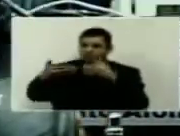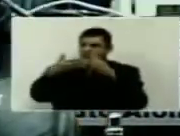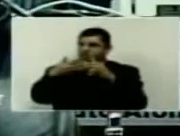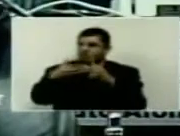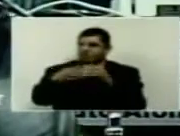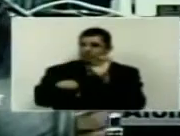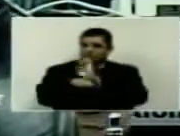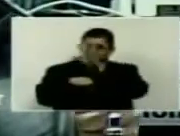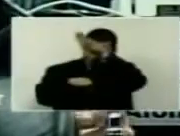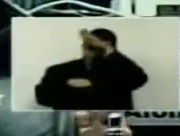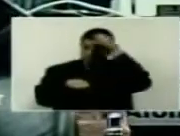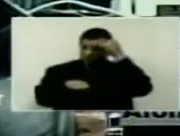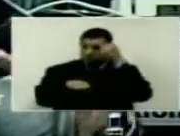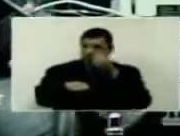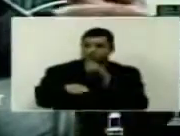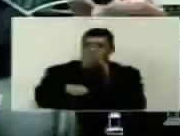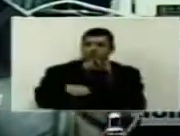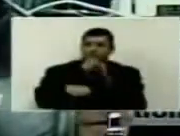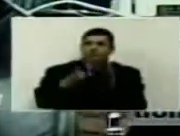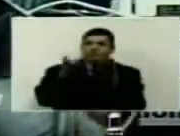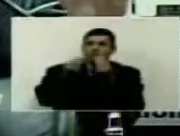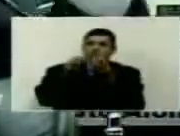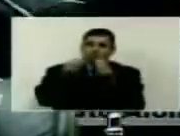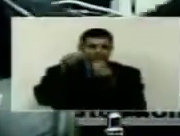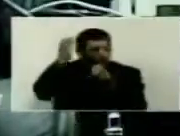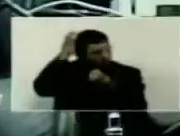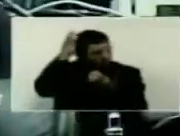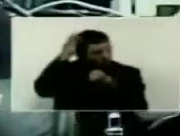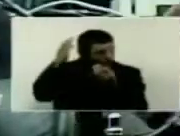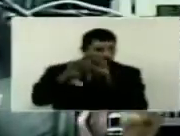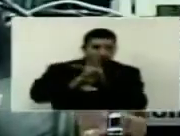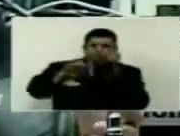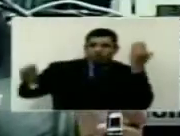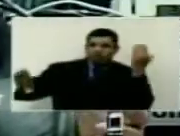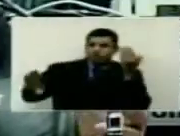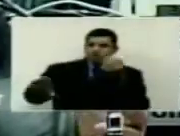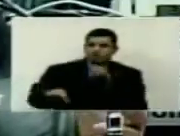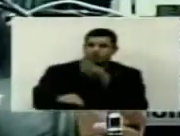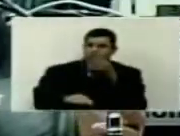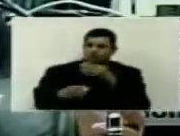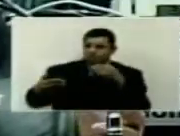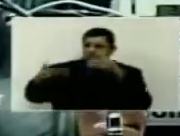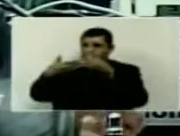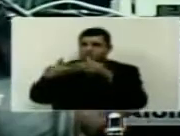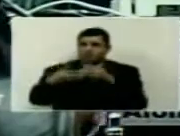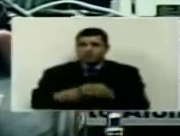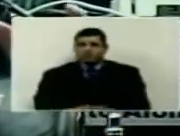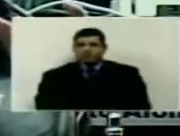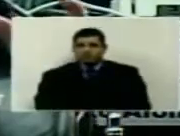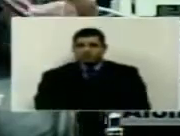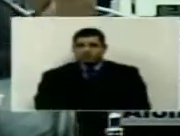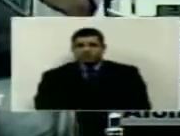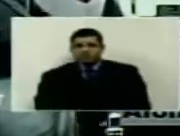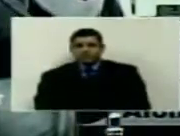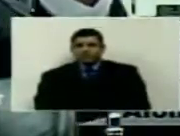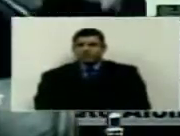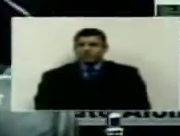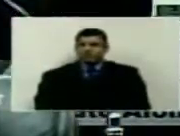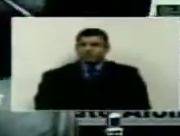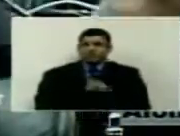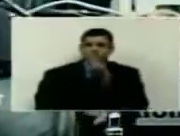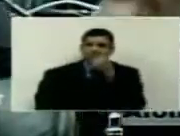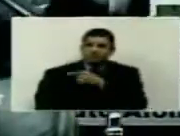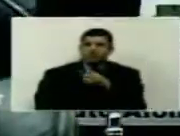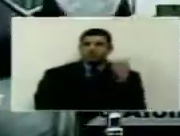próximo ao estado do Amazonas e muito distante é essa aproximação. Então,